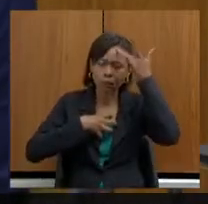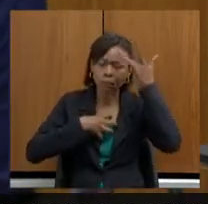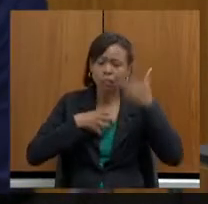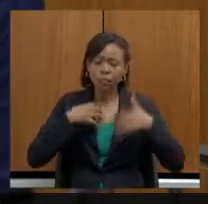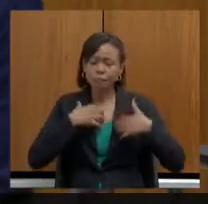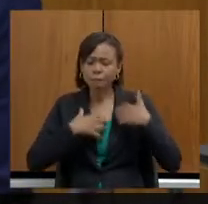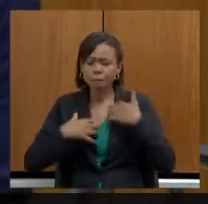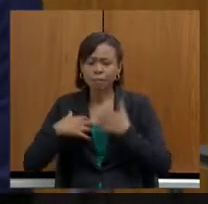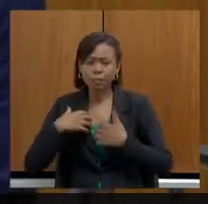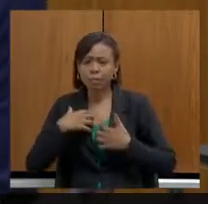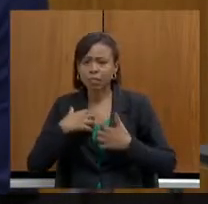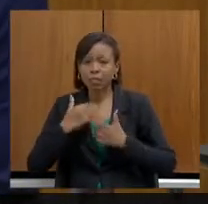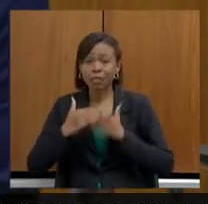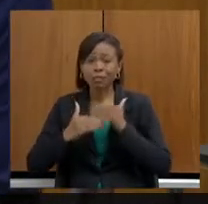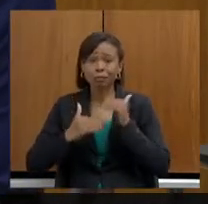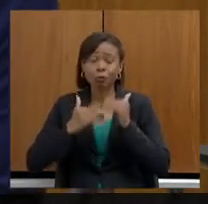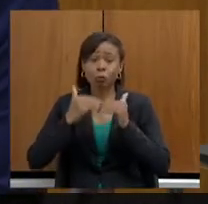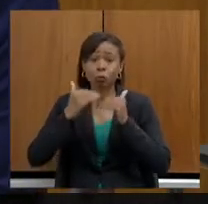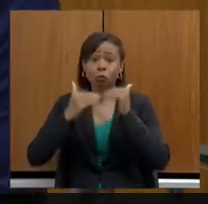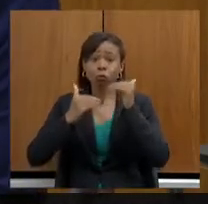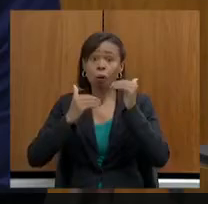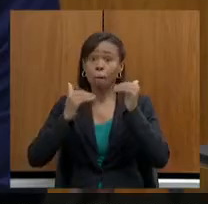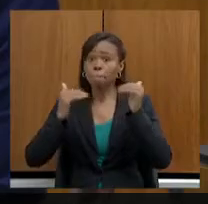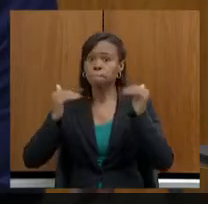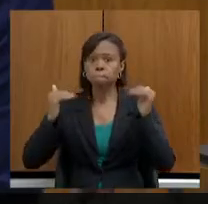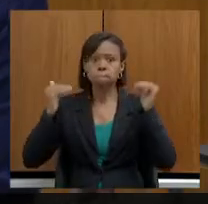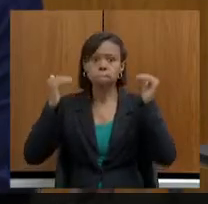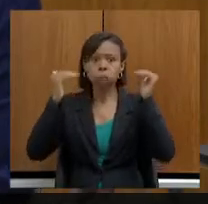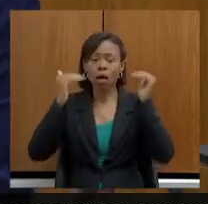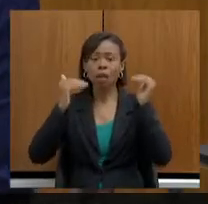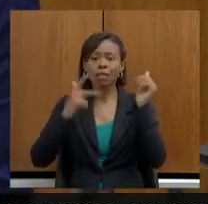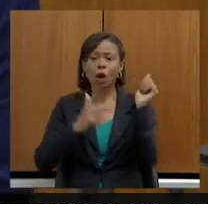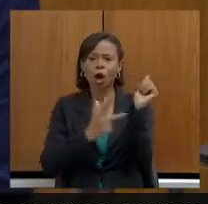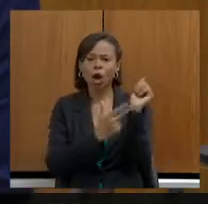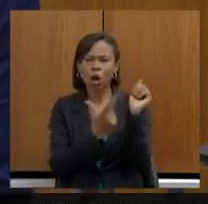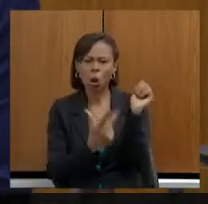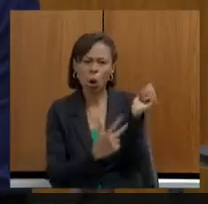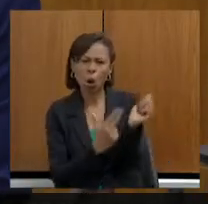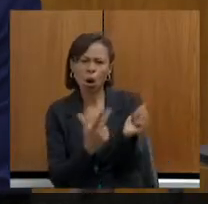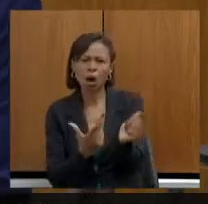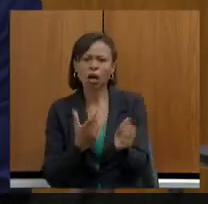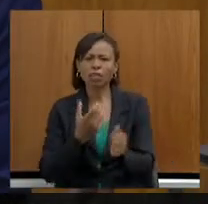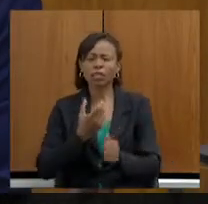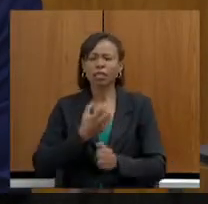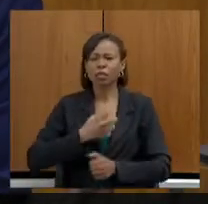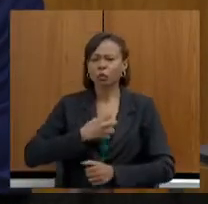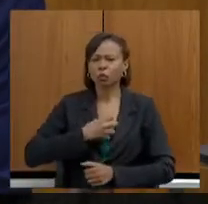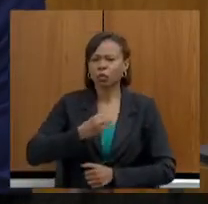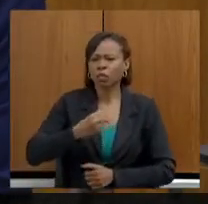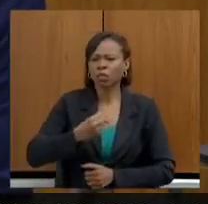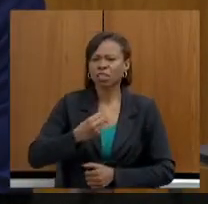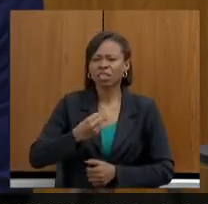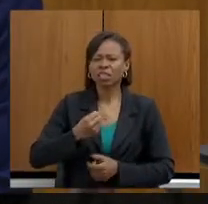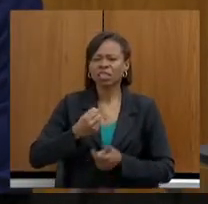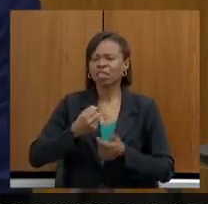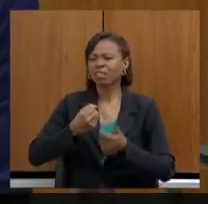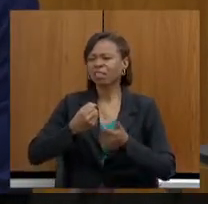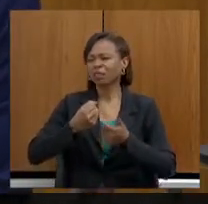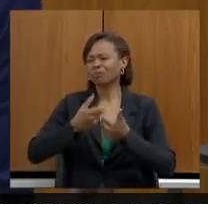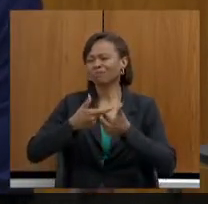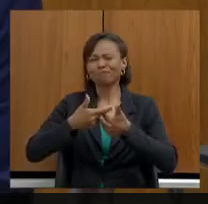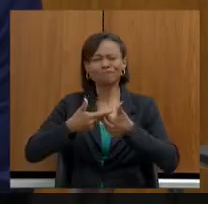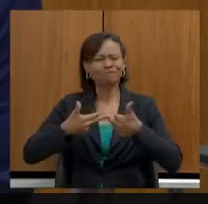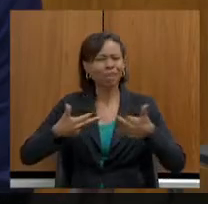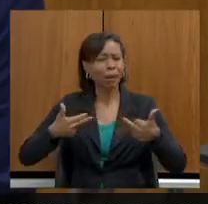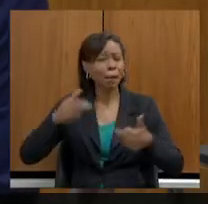e tem aumentado bastante o índice de auto-lesão automutilação e o mais grave é